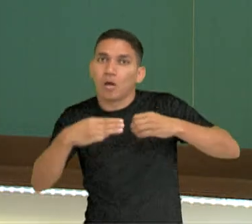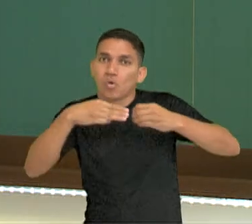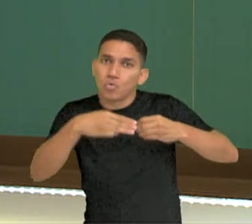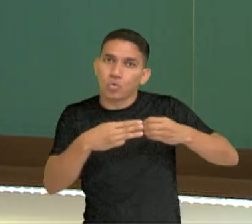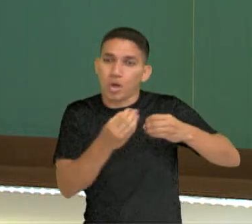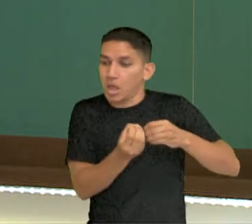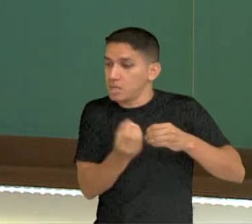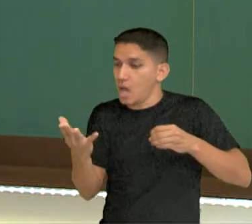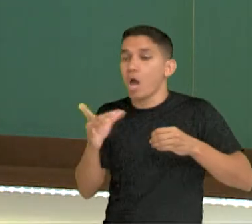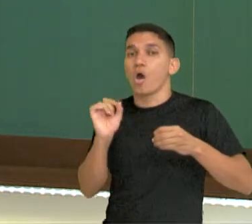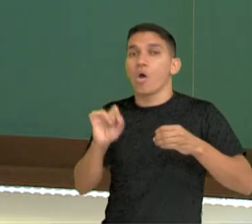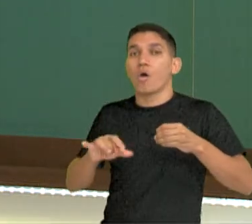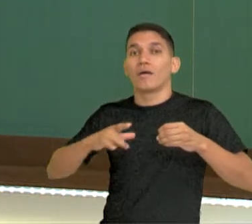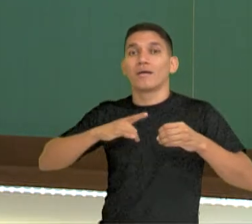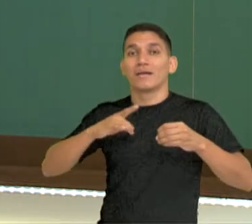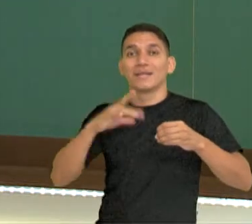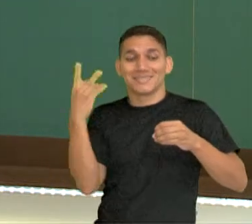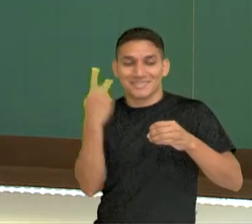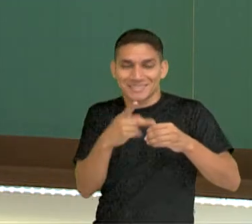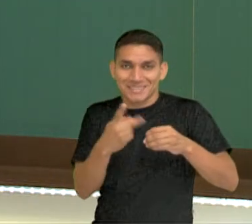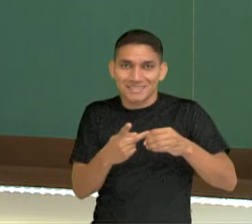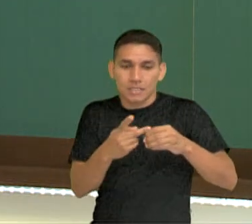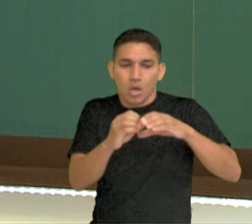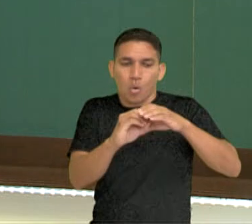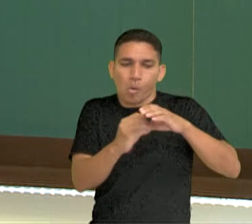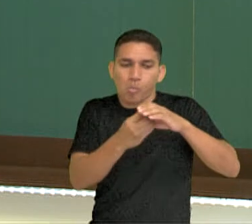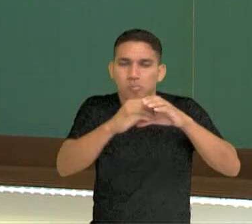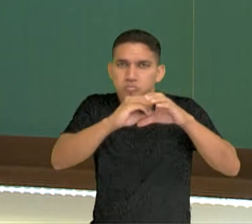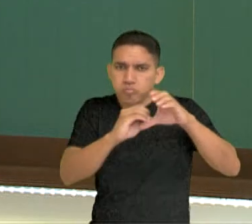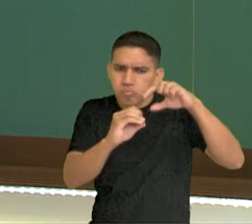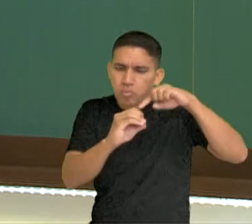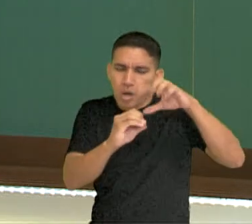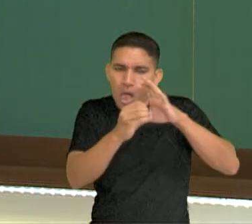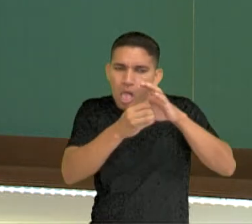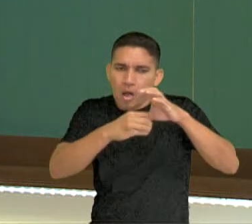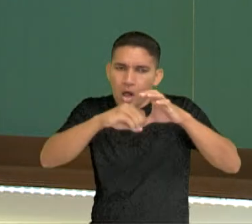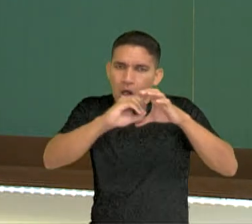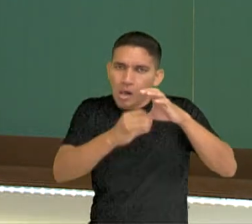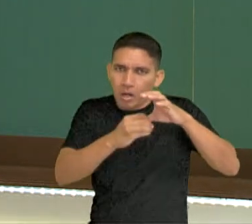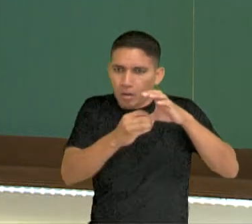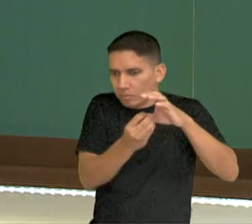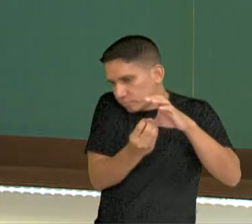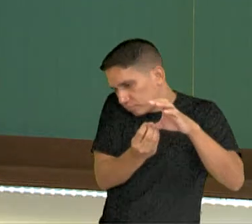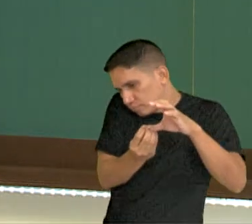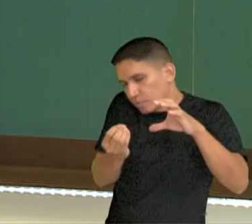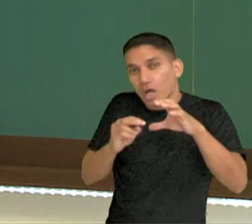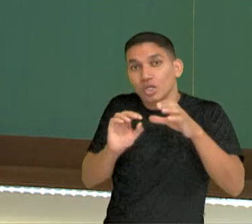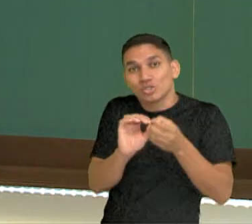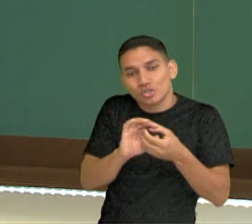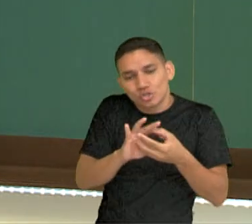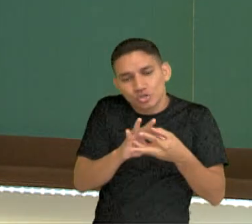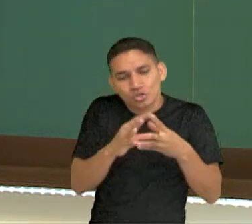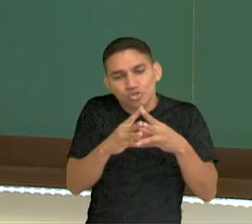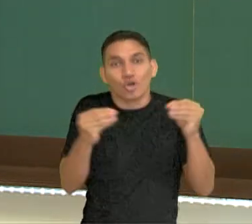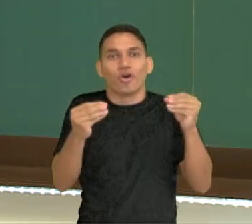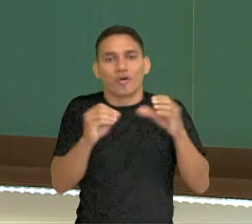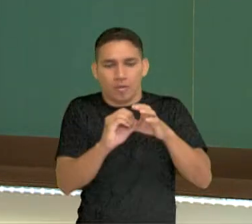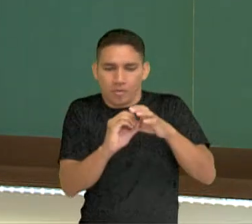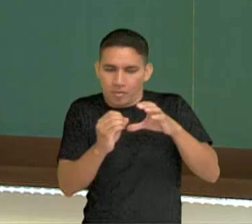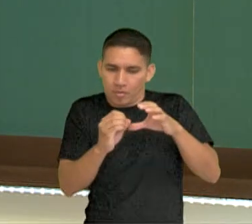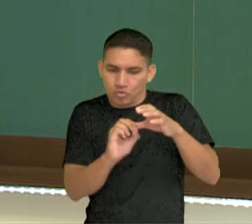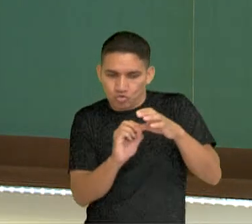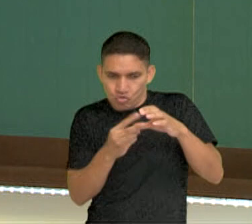doadora, faz a replicação do seu plasmídio, então duplica o seu DNA. Essa